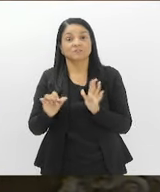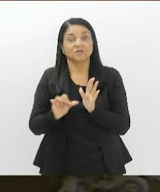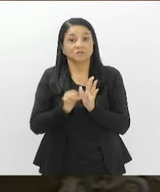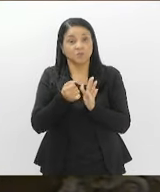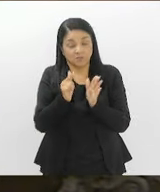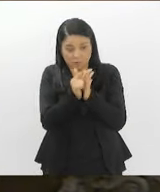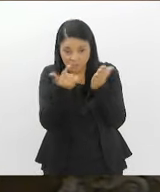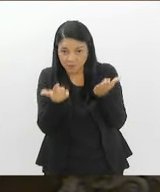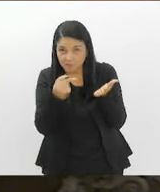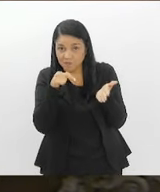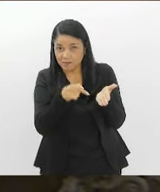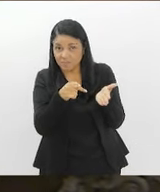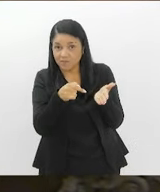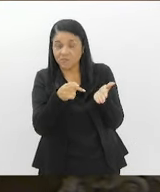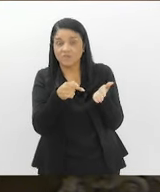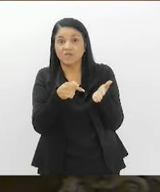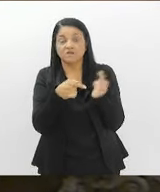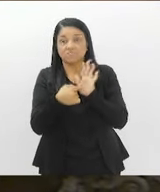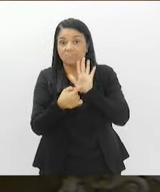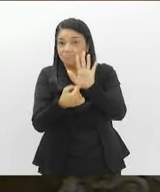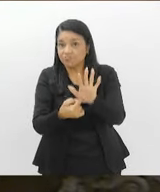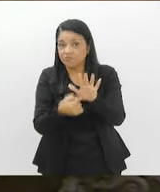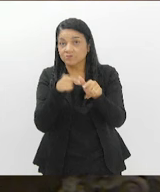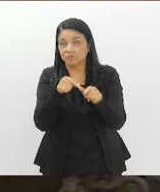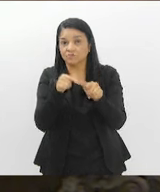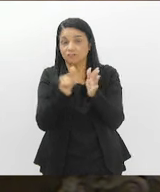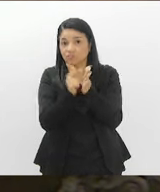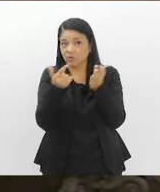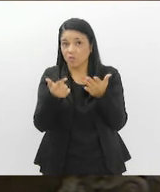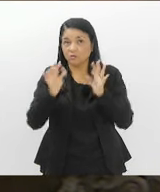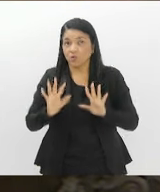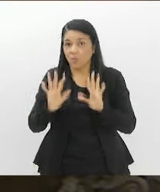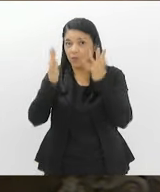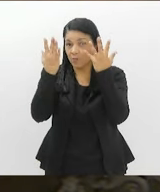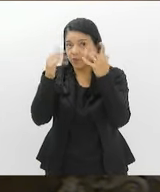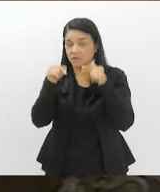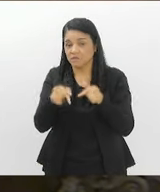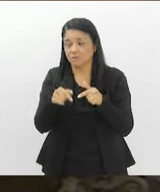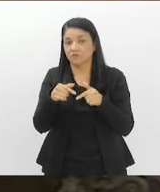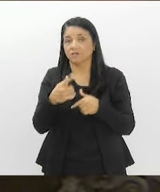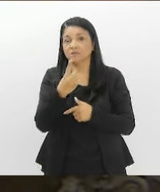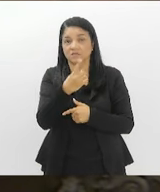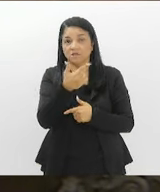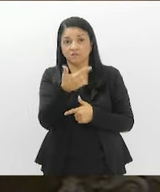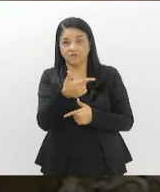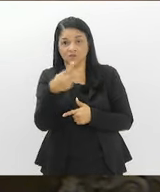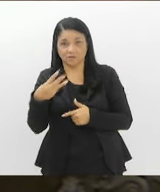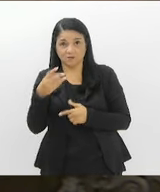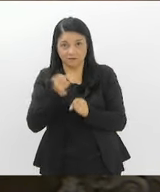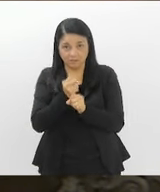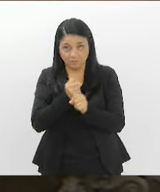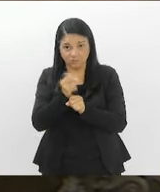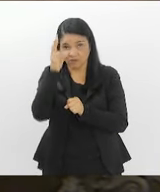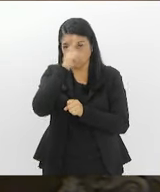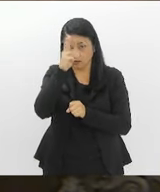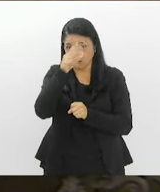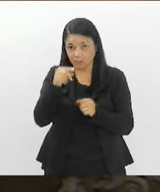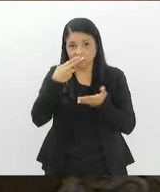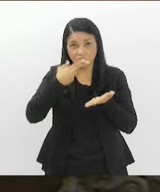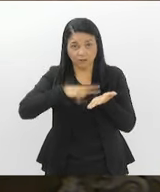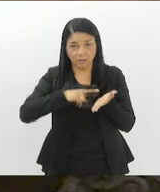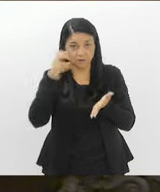páginas da nossa exposição comemorativa dos 123 anos da história do Correio da